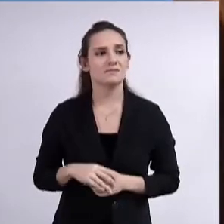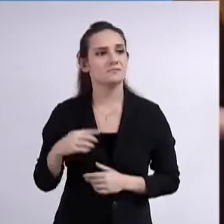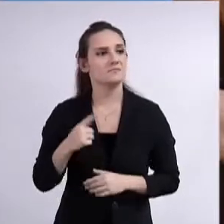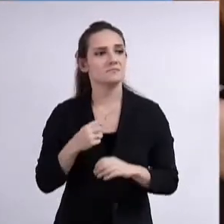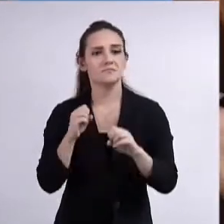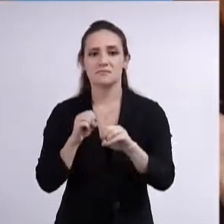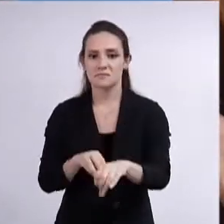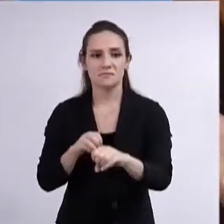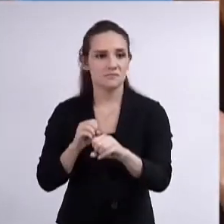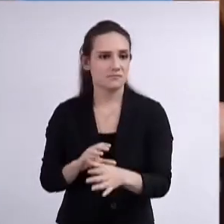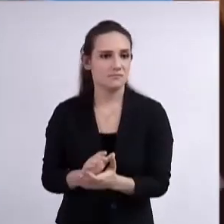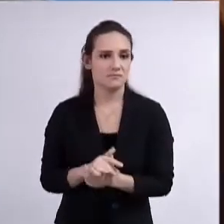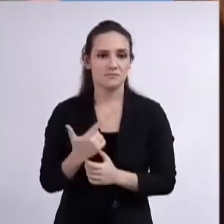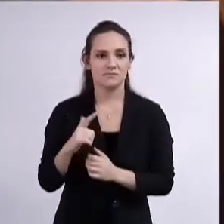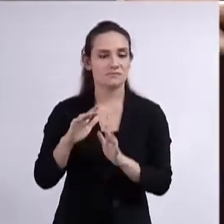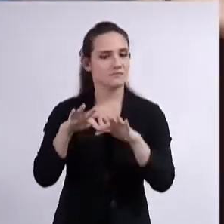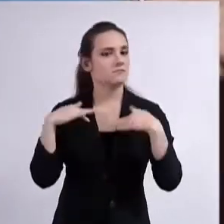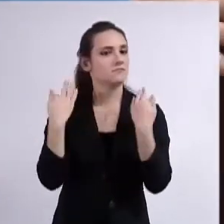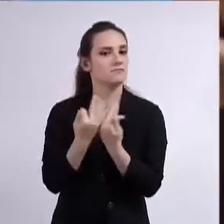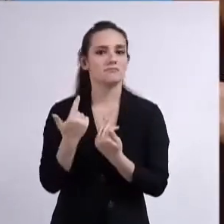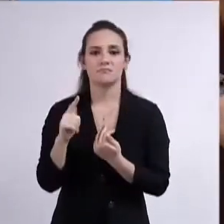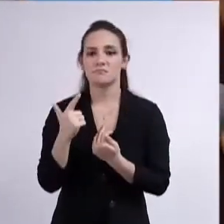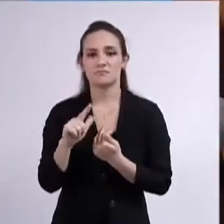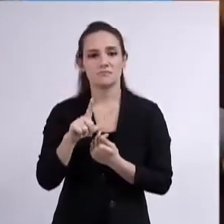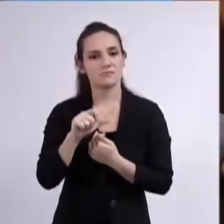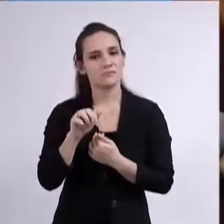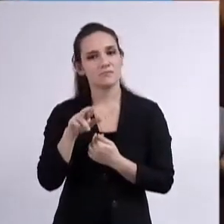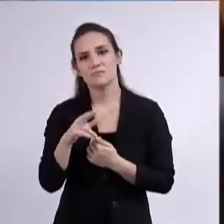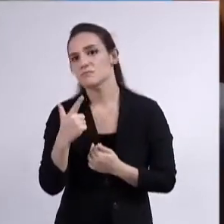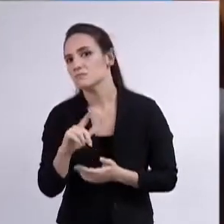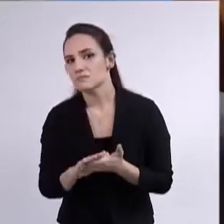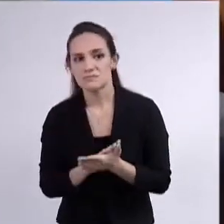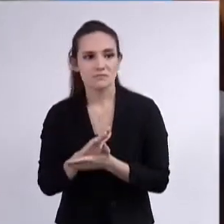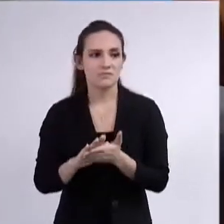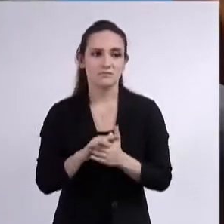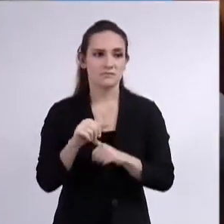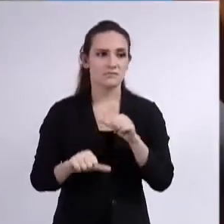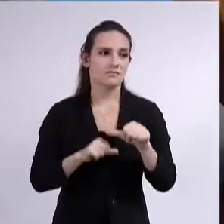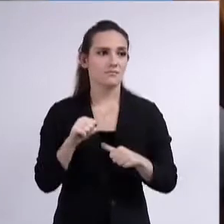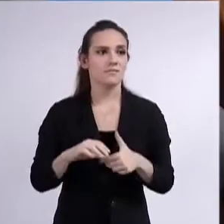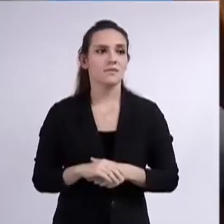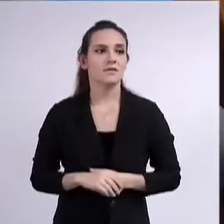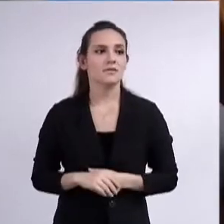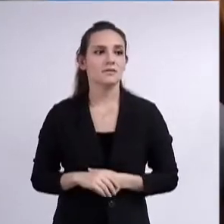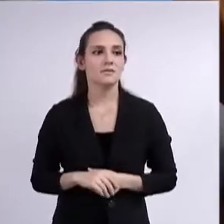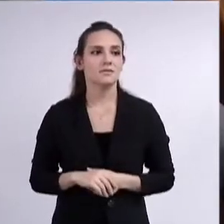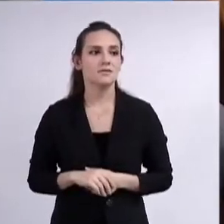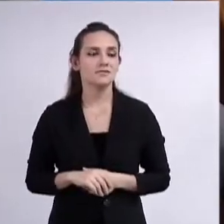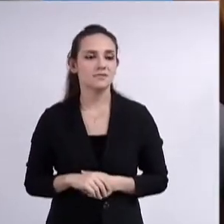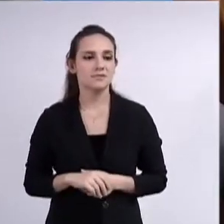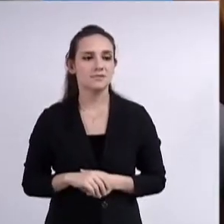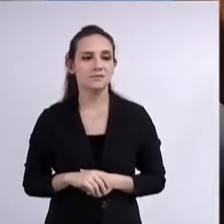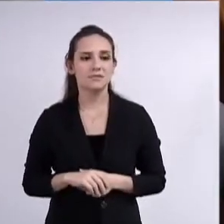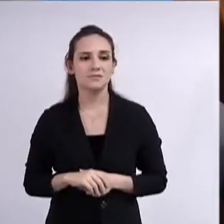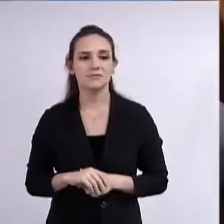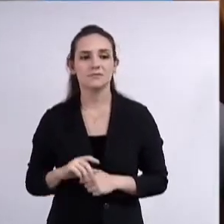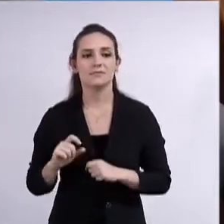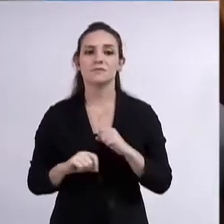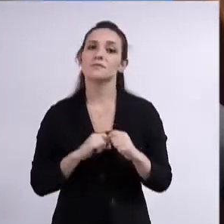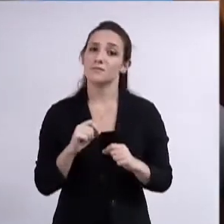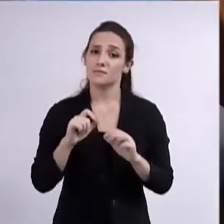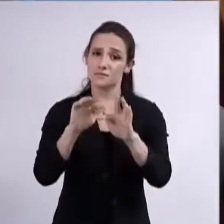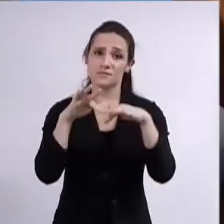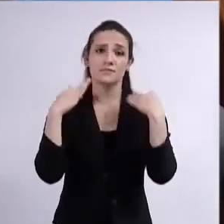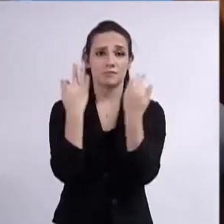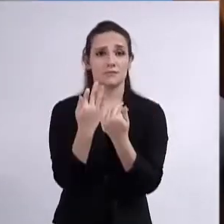não tem família, não tem lar aconchegante, mas nós podemos minimizar com certeza. E aí onde entra, a